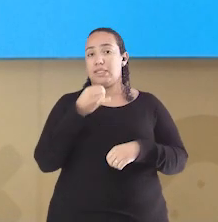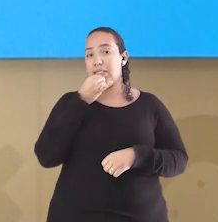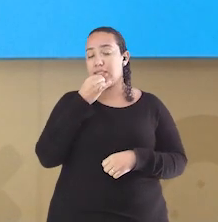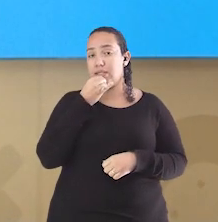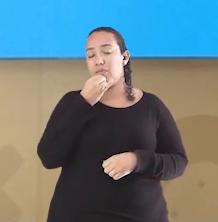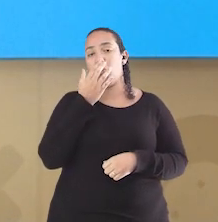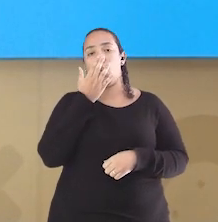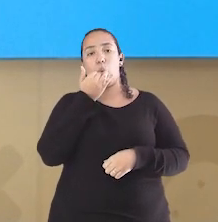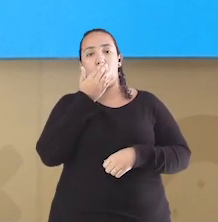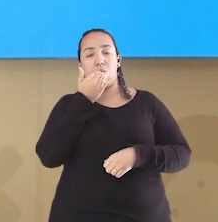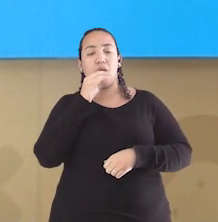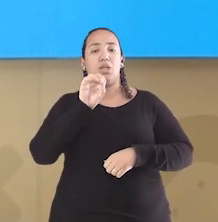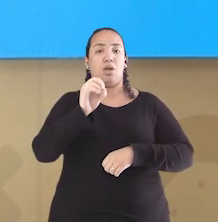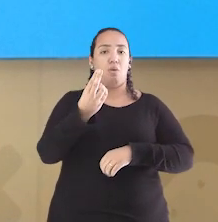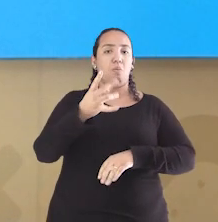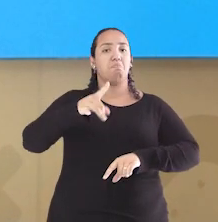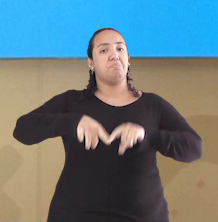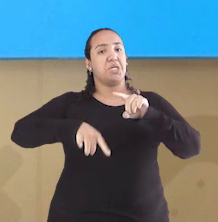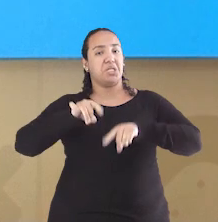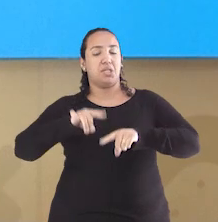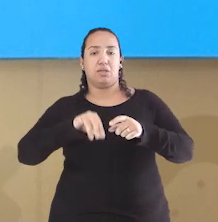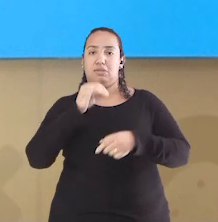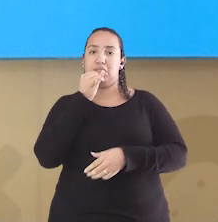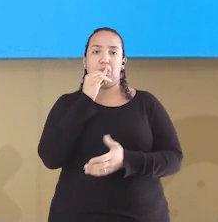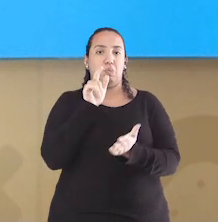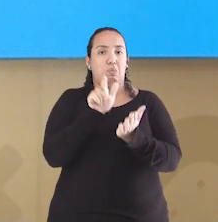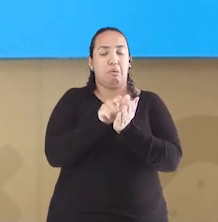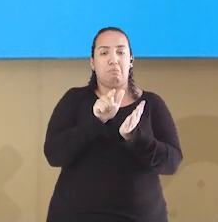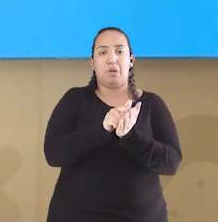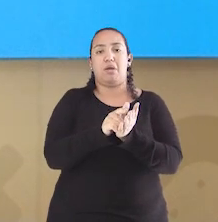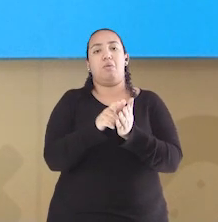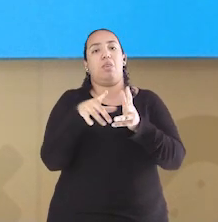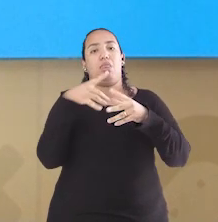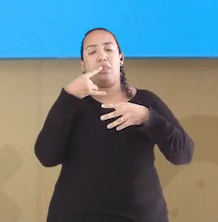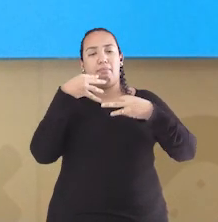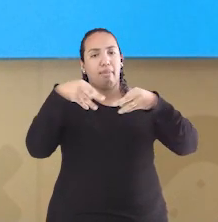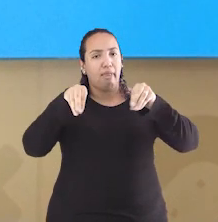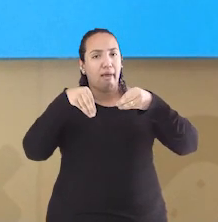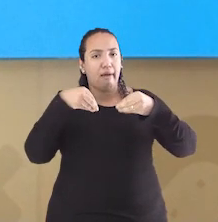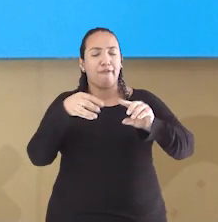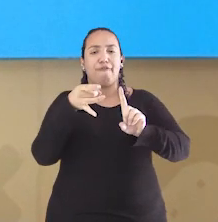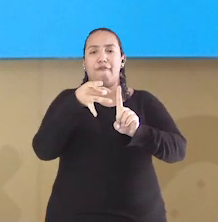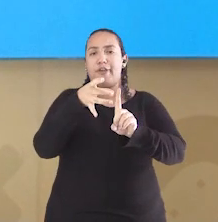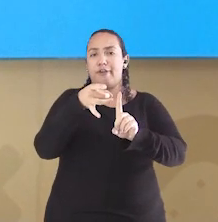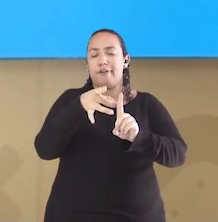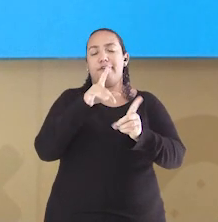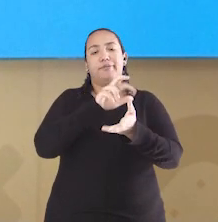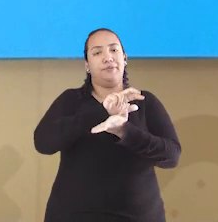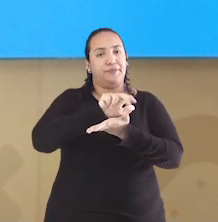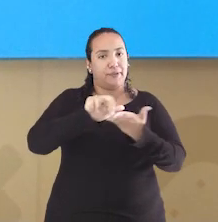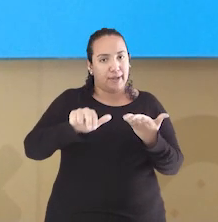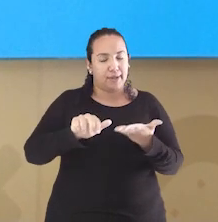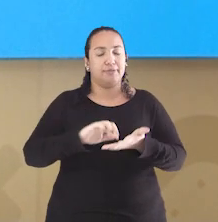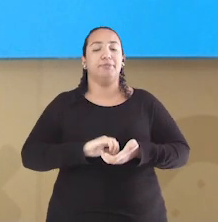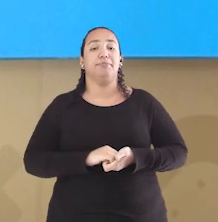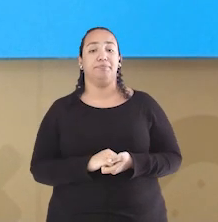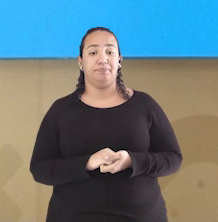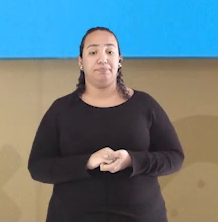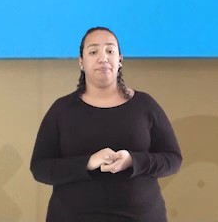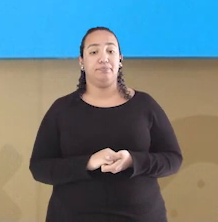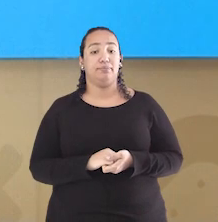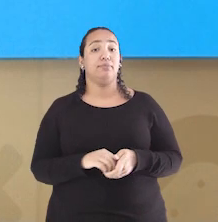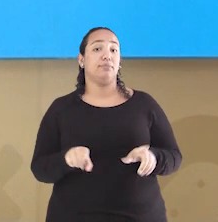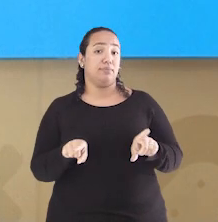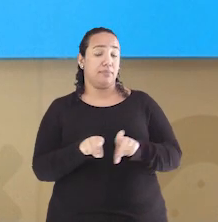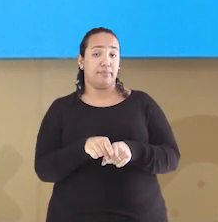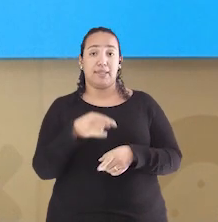resíduos orgânicos ou materiais recicláveis, como papel, plástico, vidro, dentre outros. Além